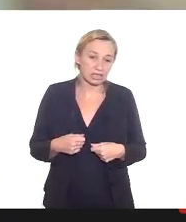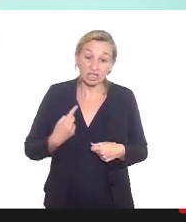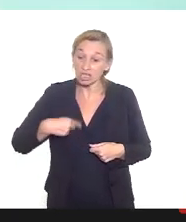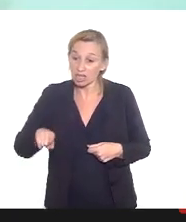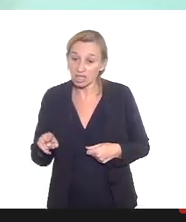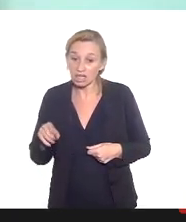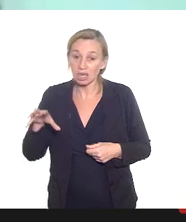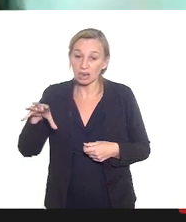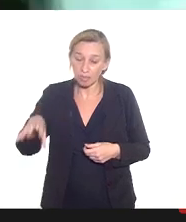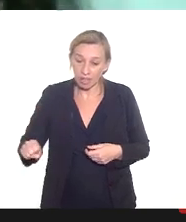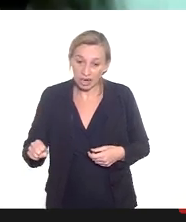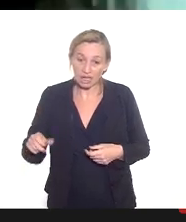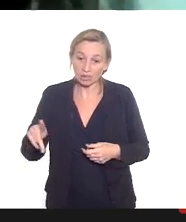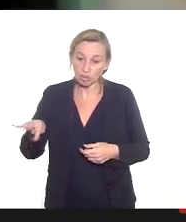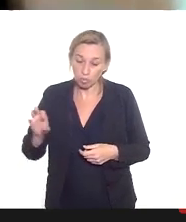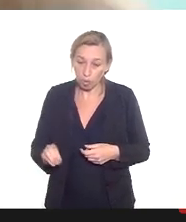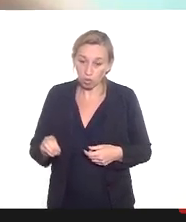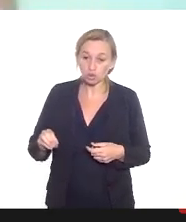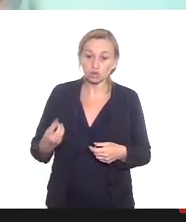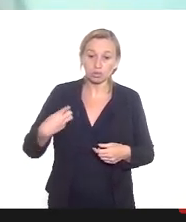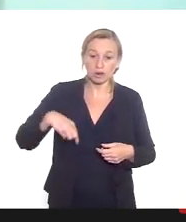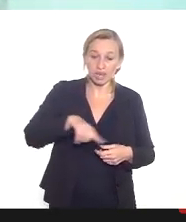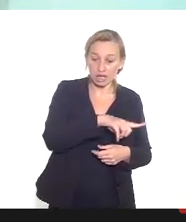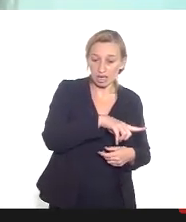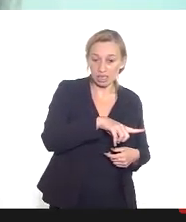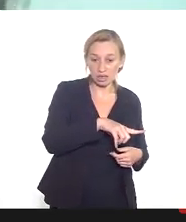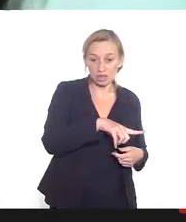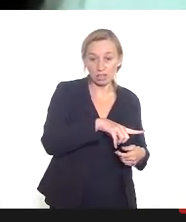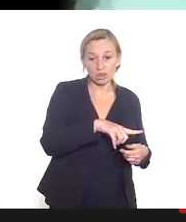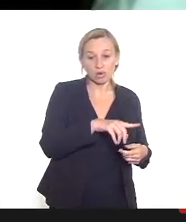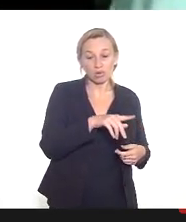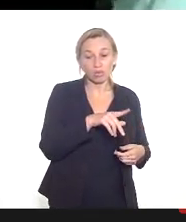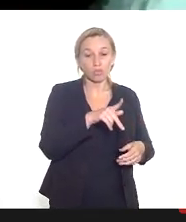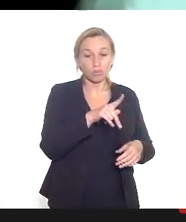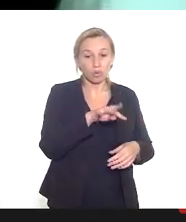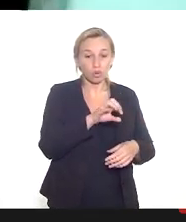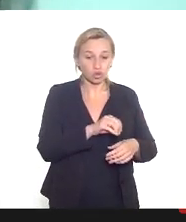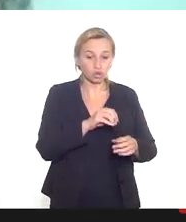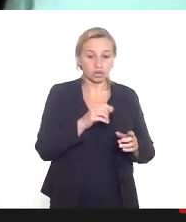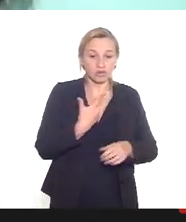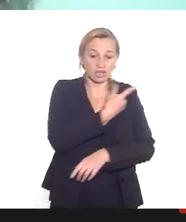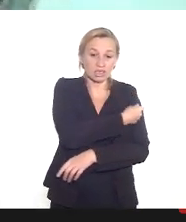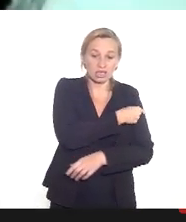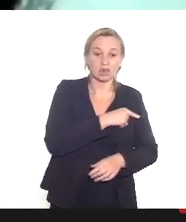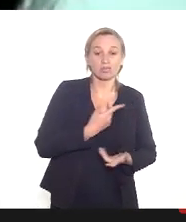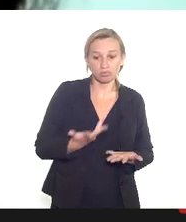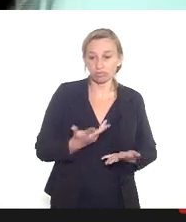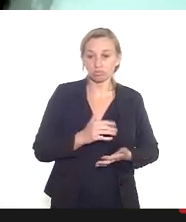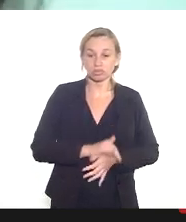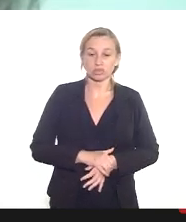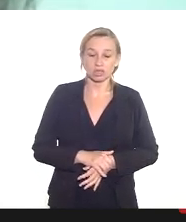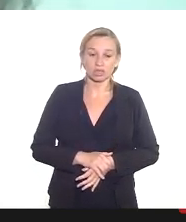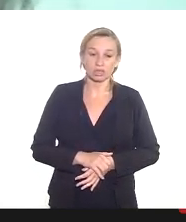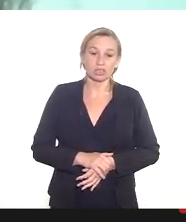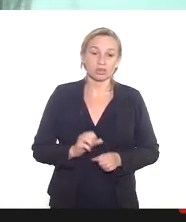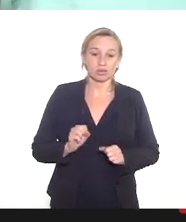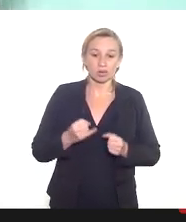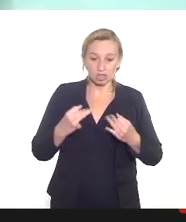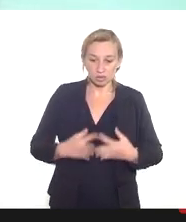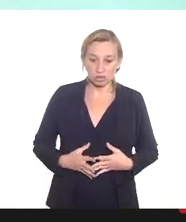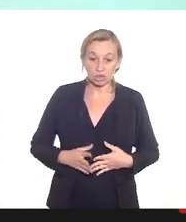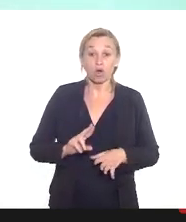unidade pegar o termo para ir no enfim em algum plano de vacinação para buscar essa esse termo de